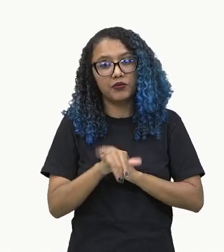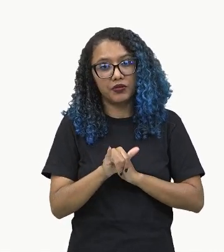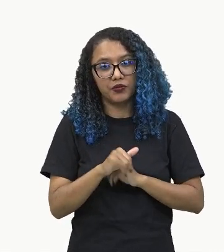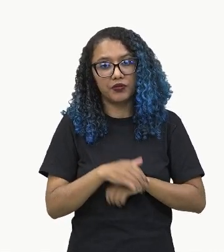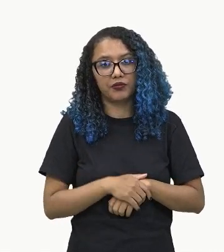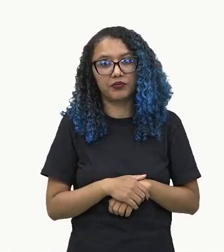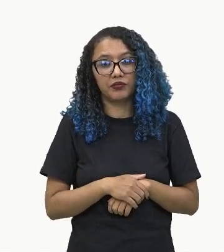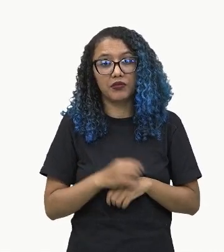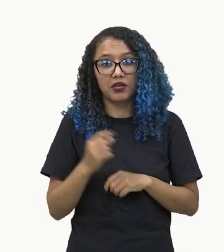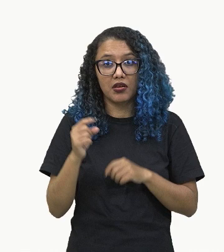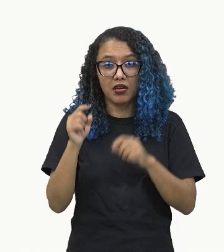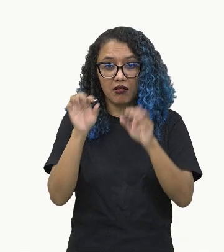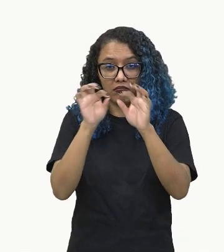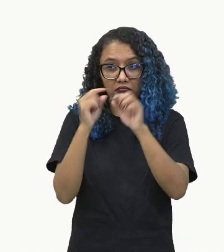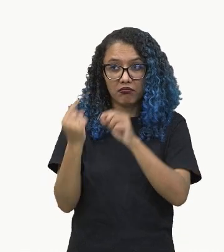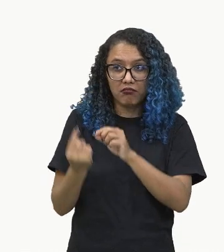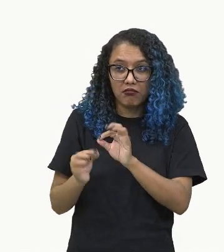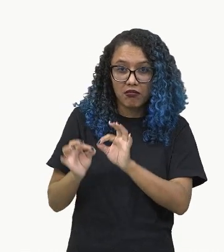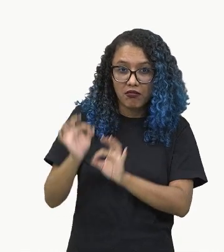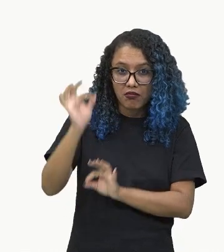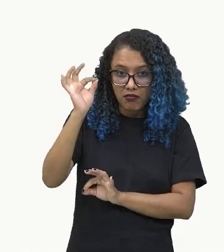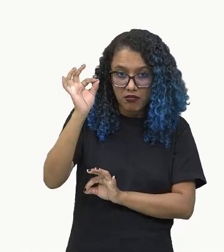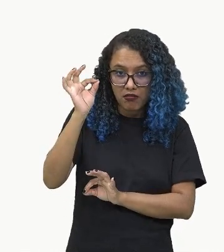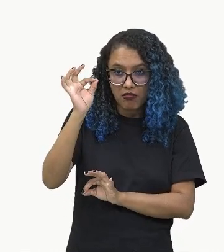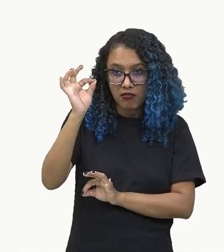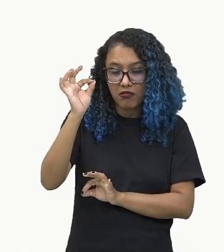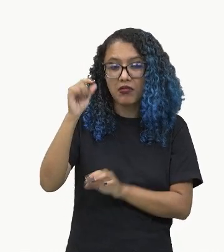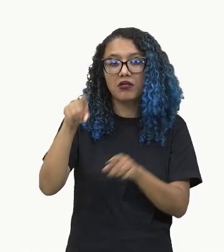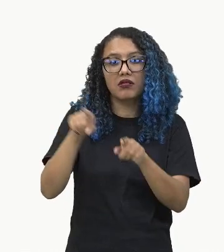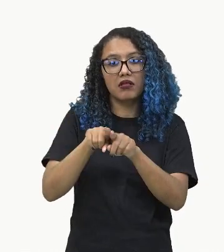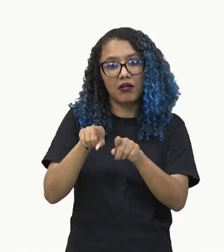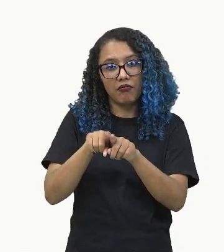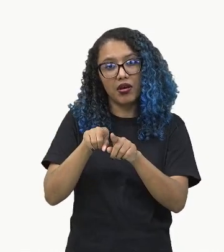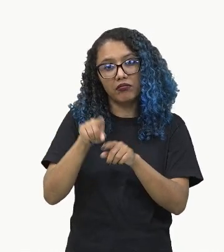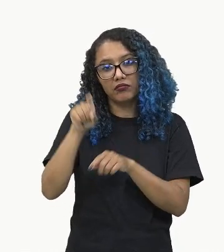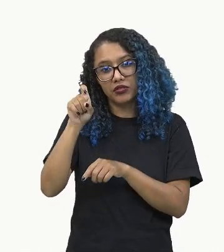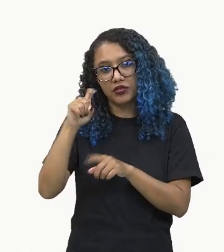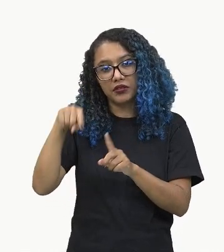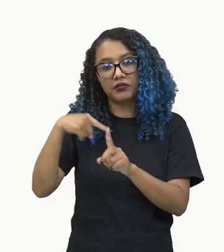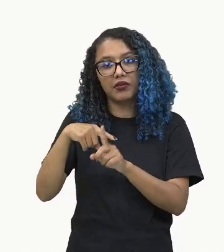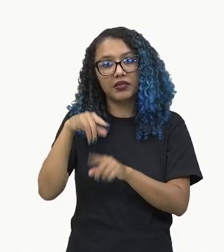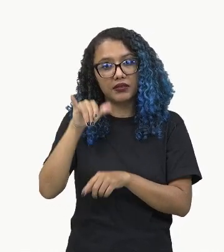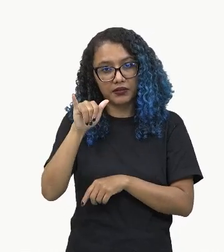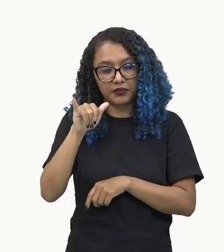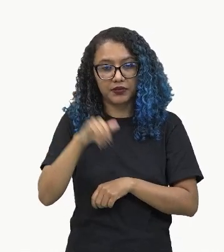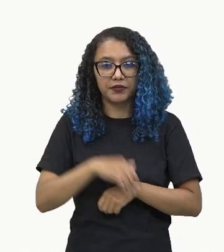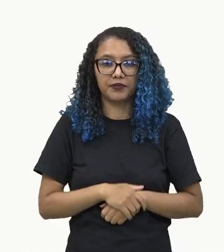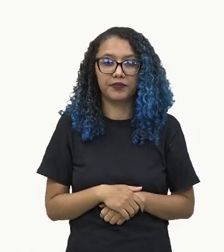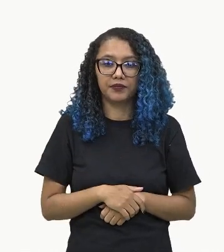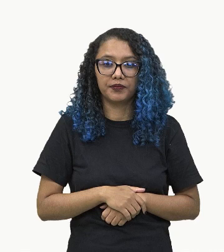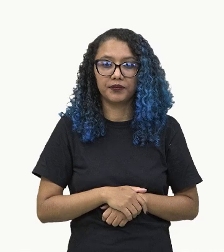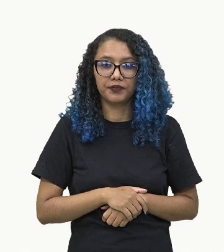e de altura, ó, x mais y.